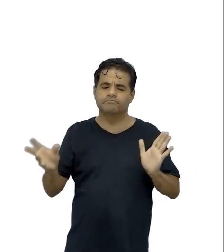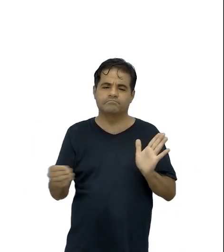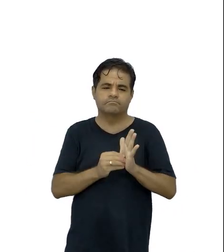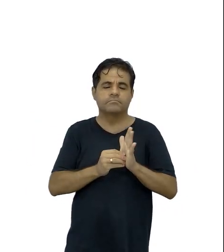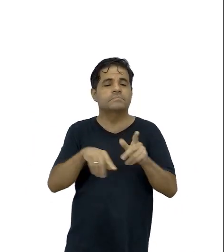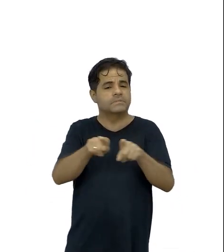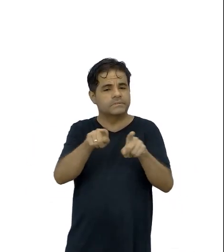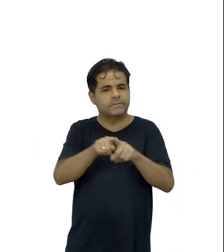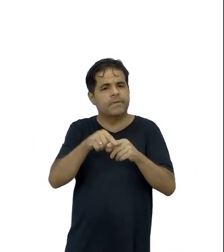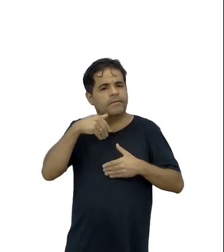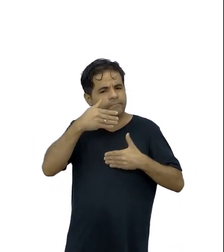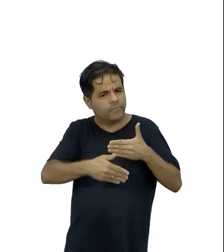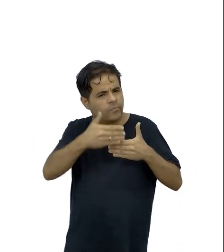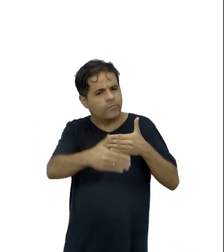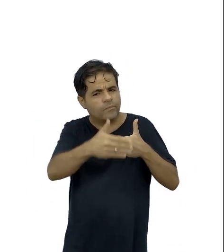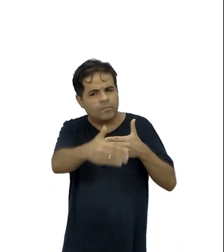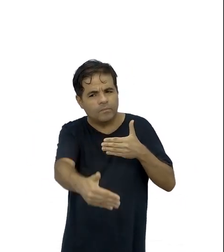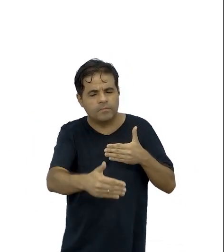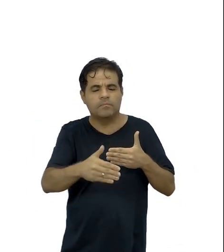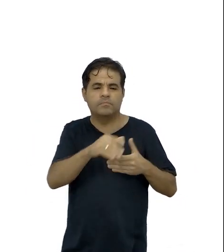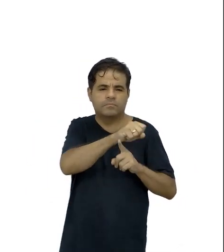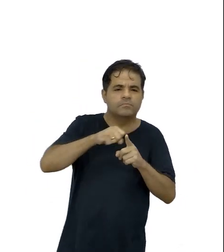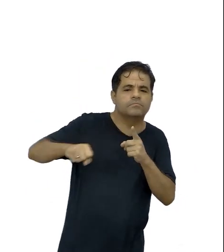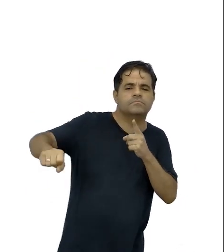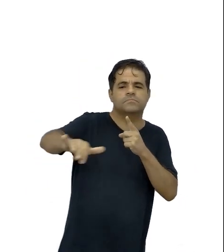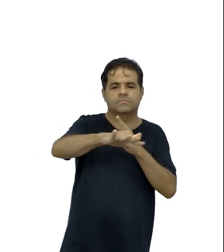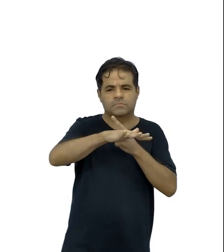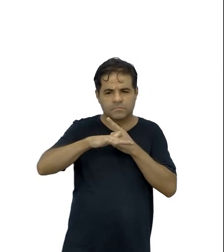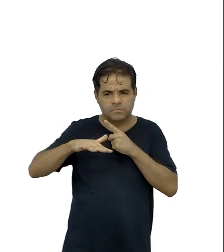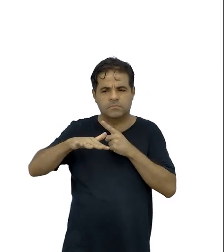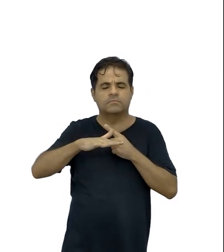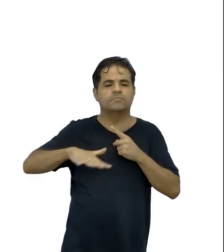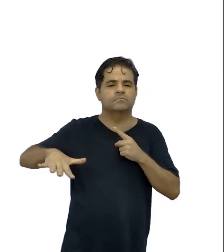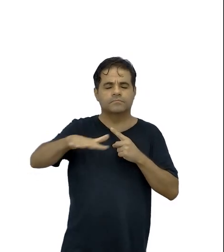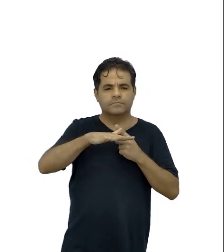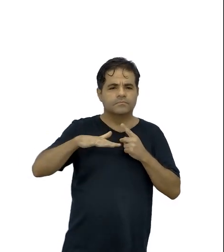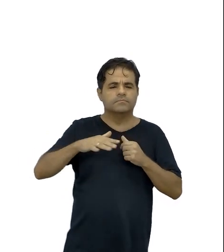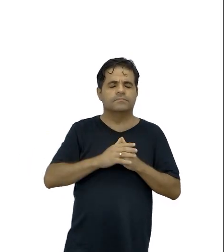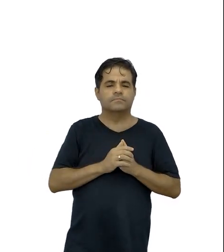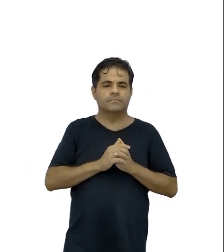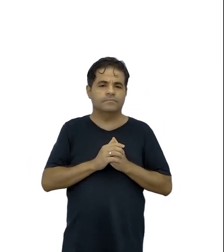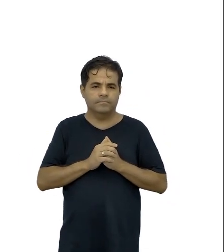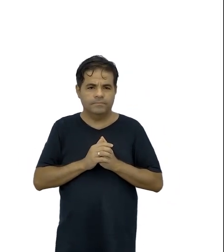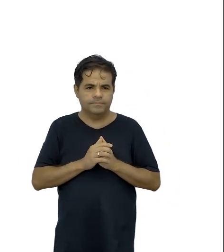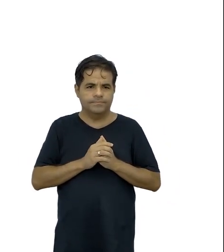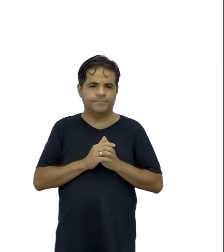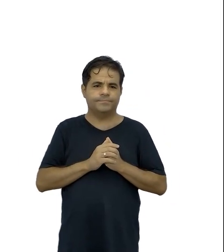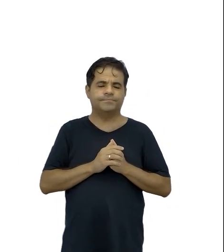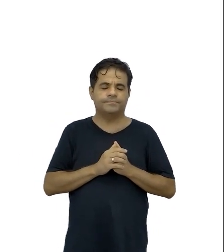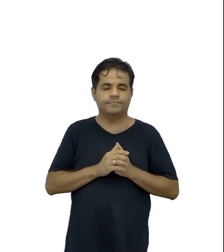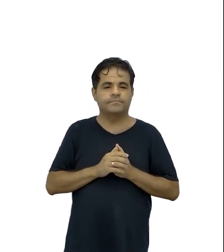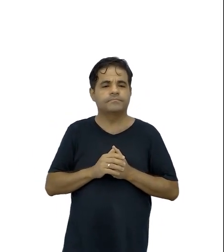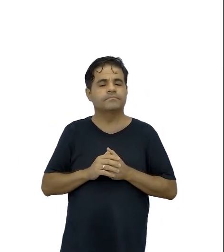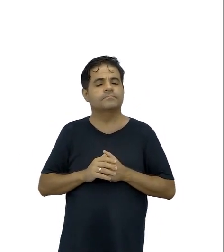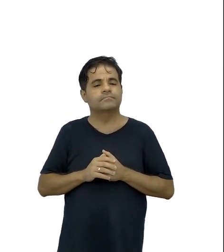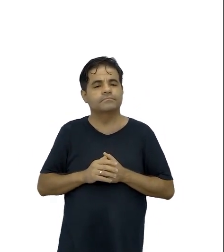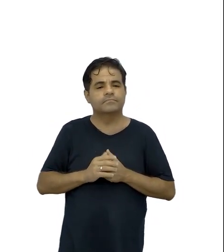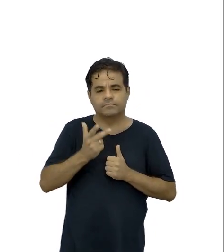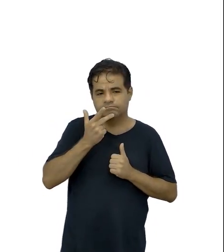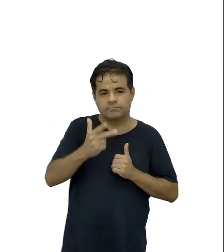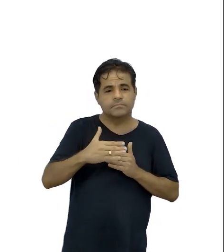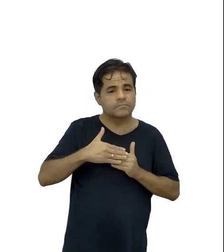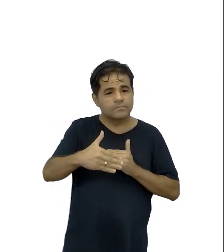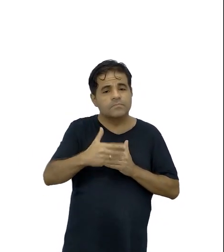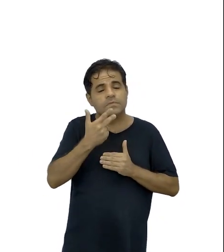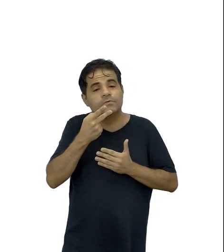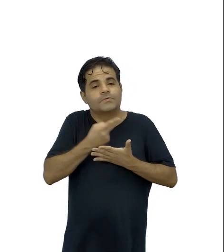bem como as consequências delas sobre a sociedade em geral, certo? Opa, eu estava no slide errado, gente.